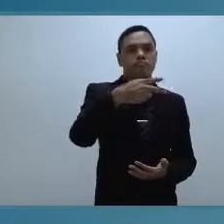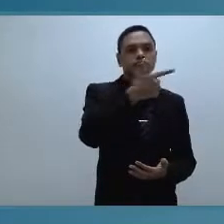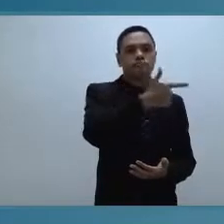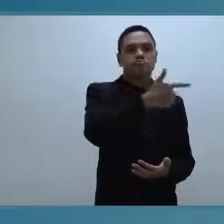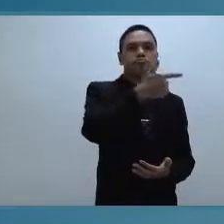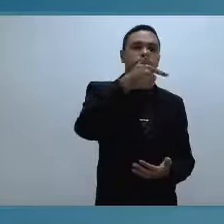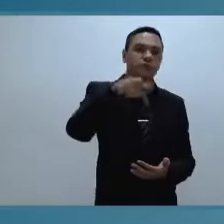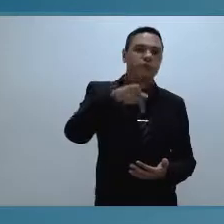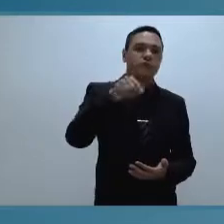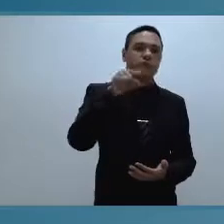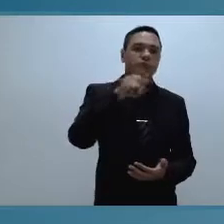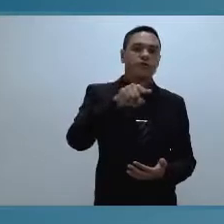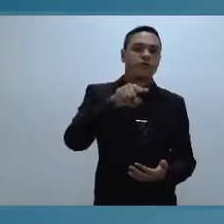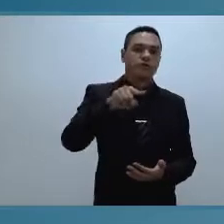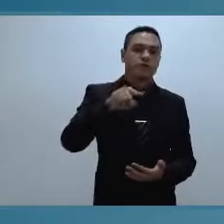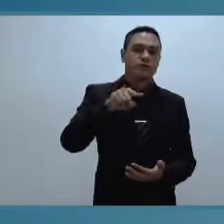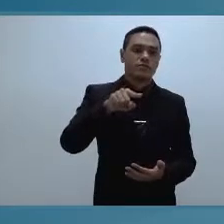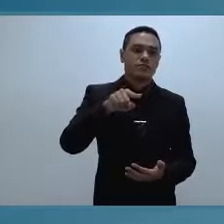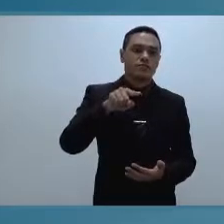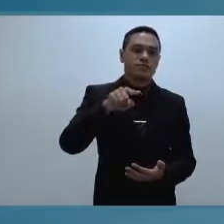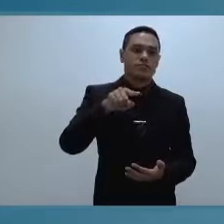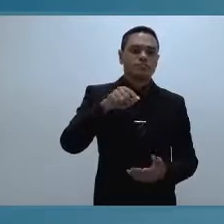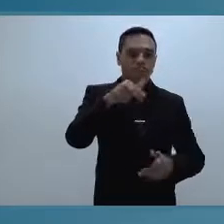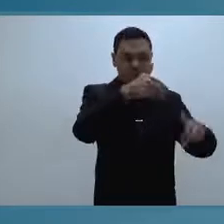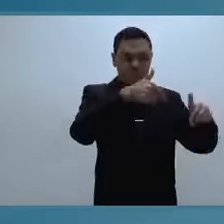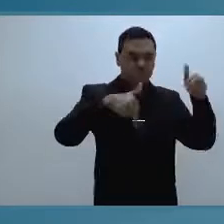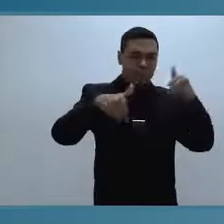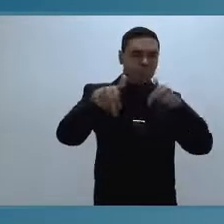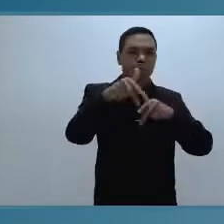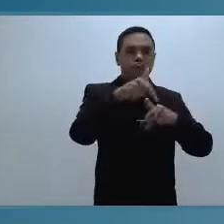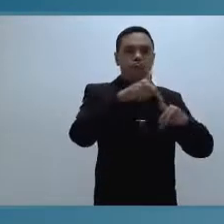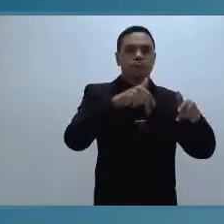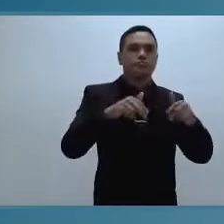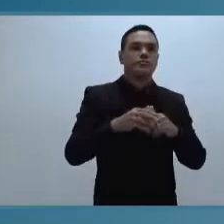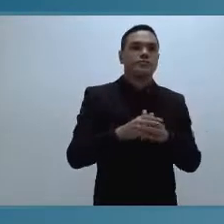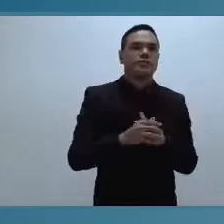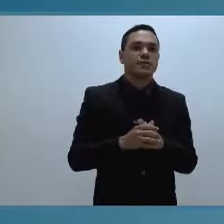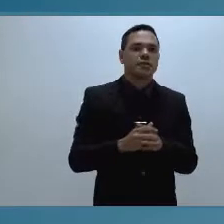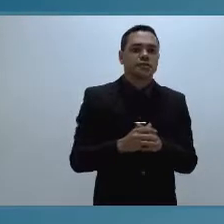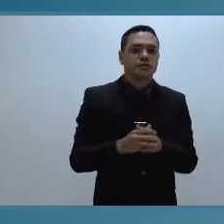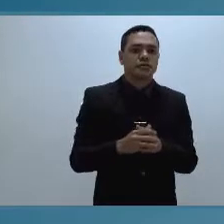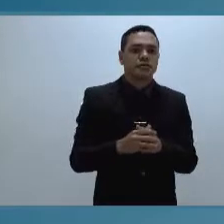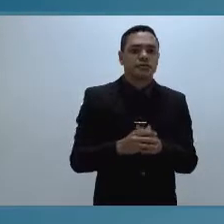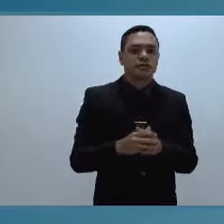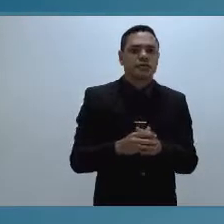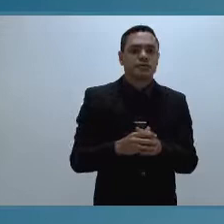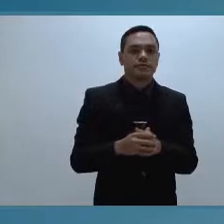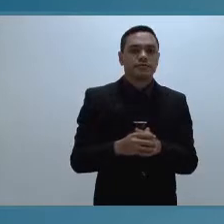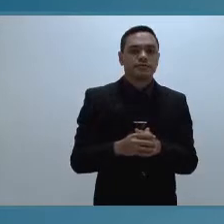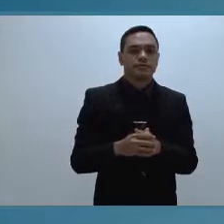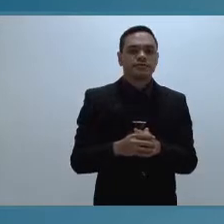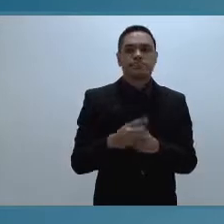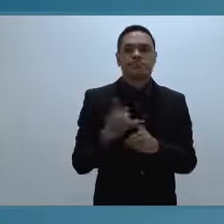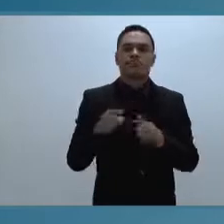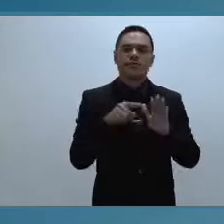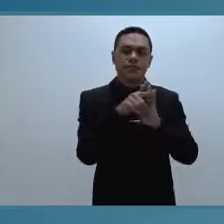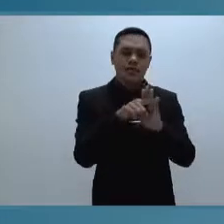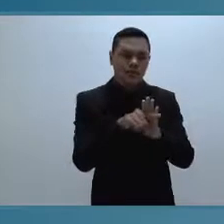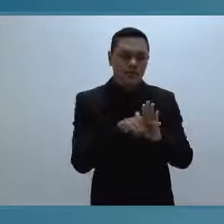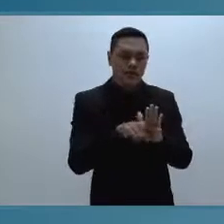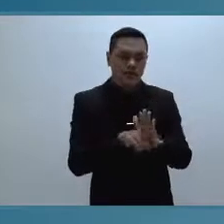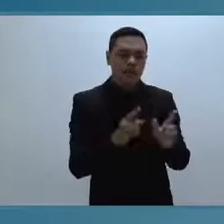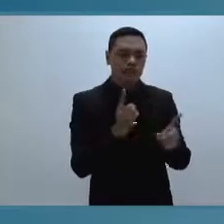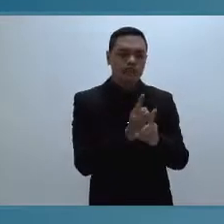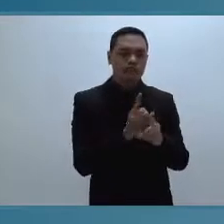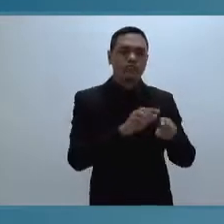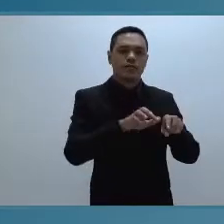à atividade para o exercício das funções jurisdicionais. Em consulta ao link do site